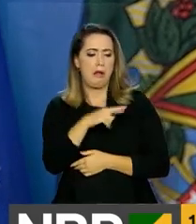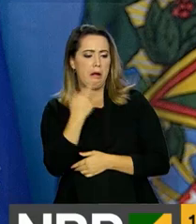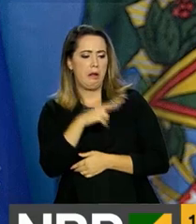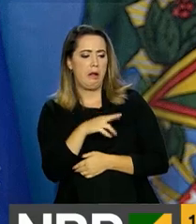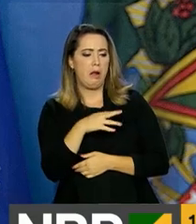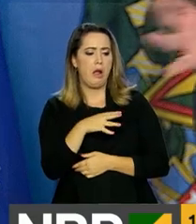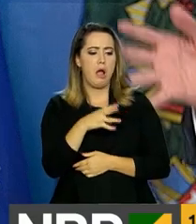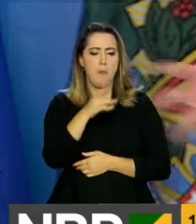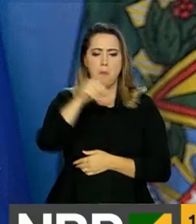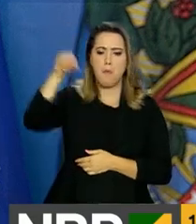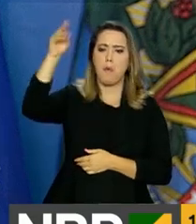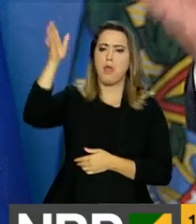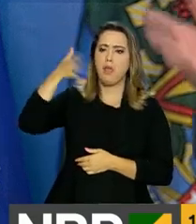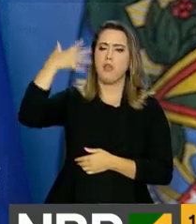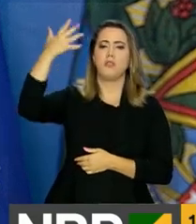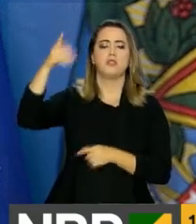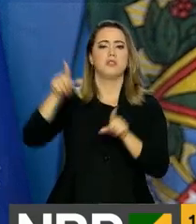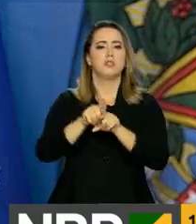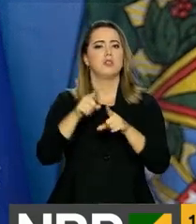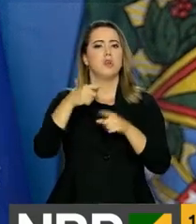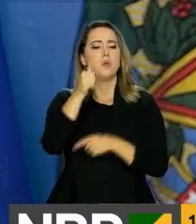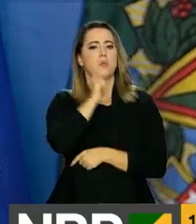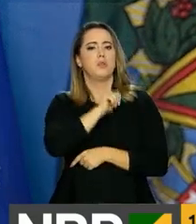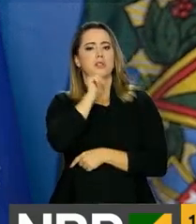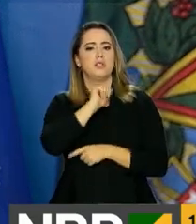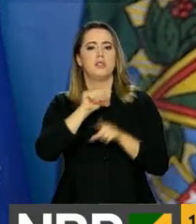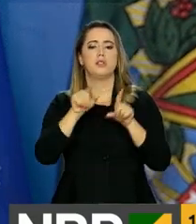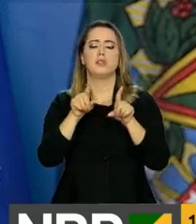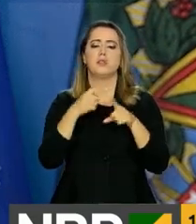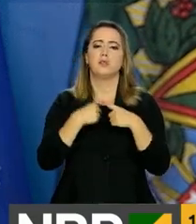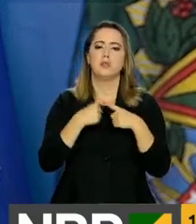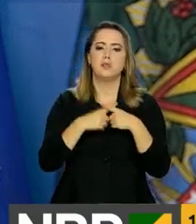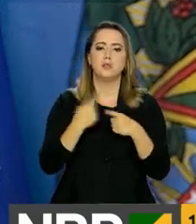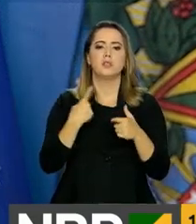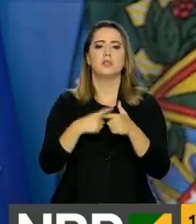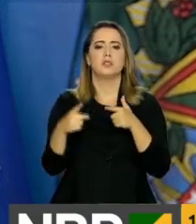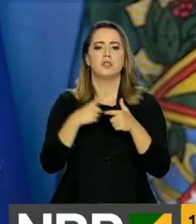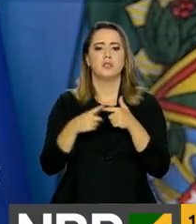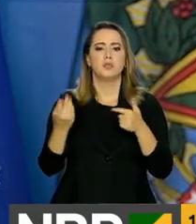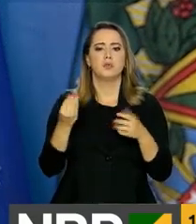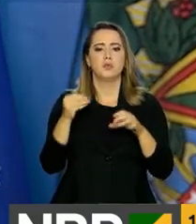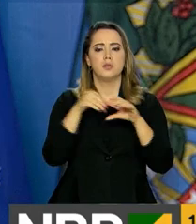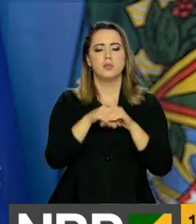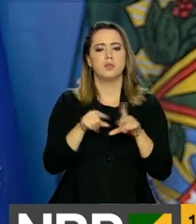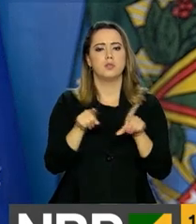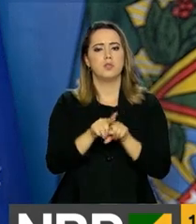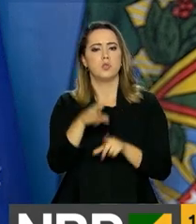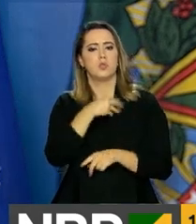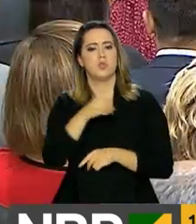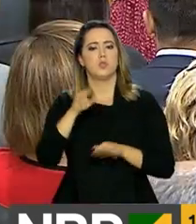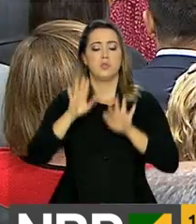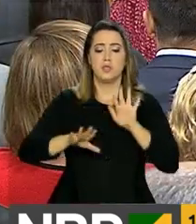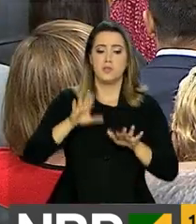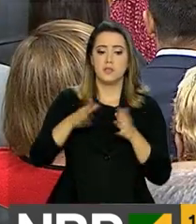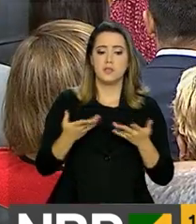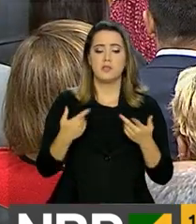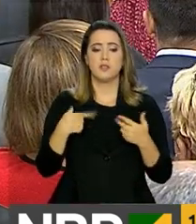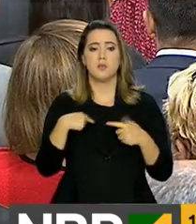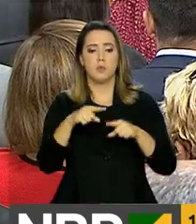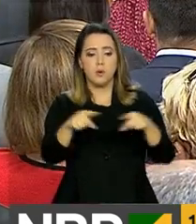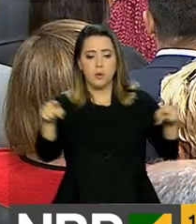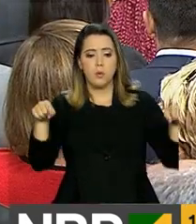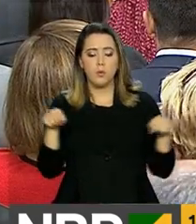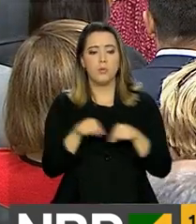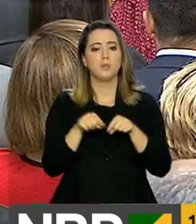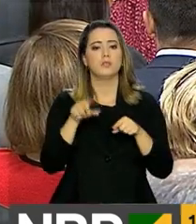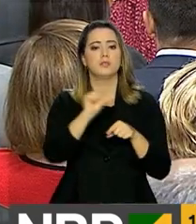ua a mulher reclama porque afinal problemas internos os filhos talvez reclama porque o quarto de brinquedos